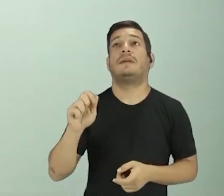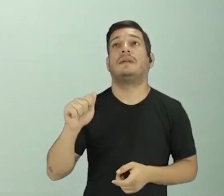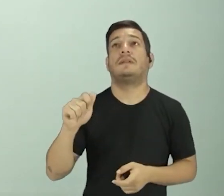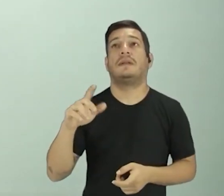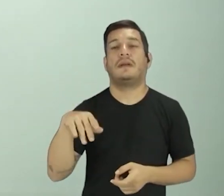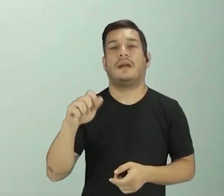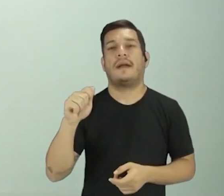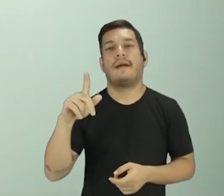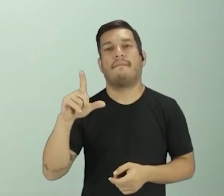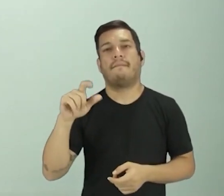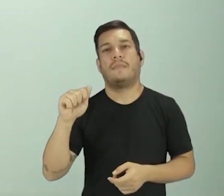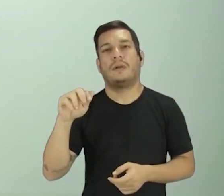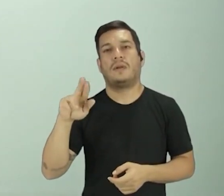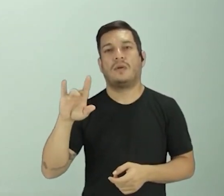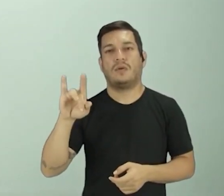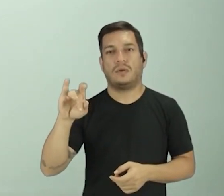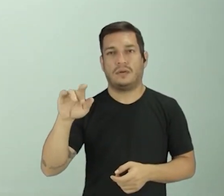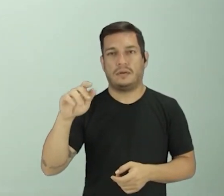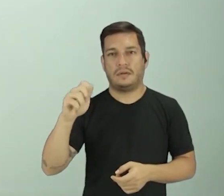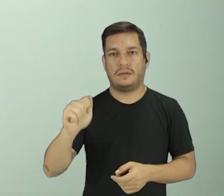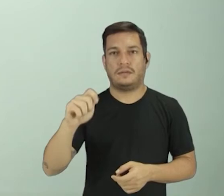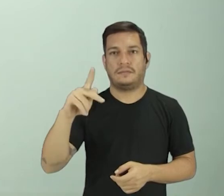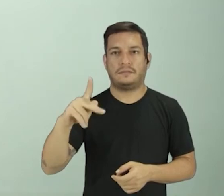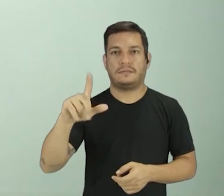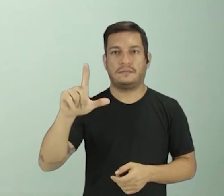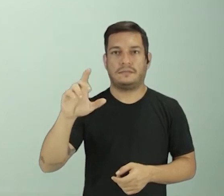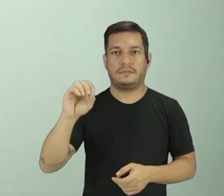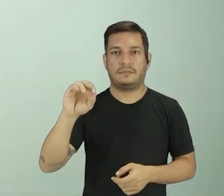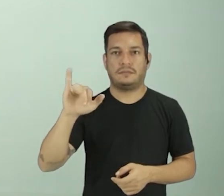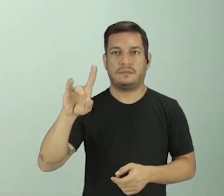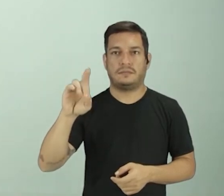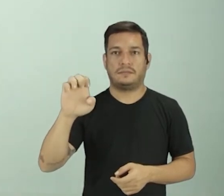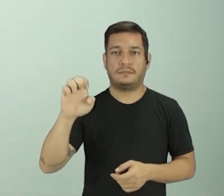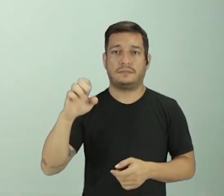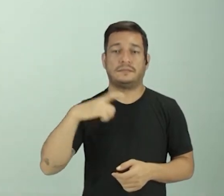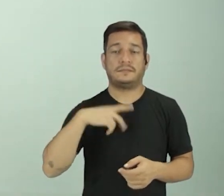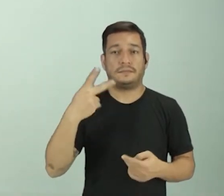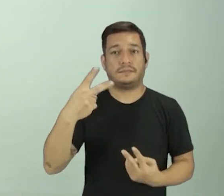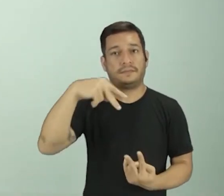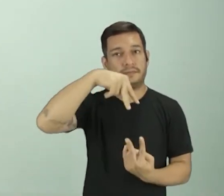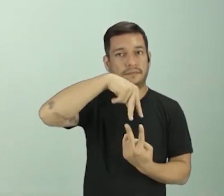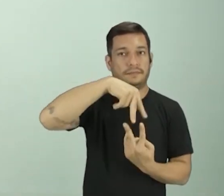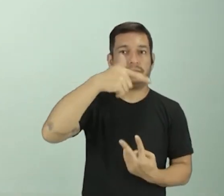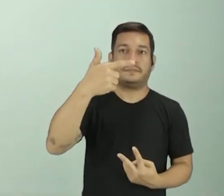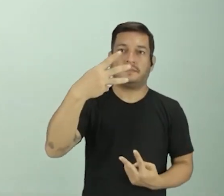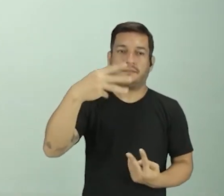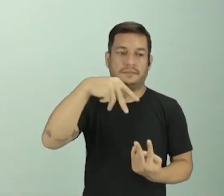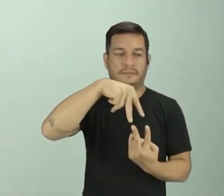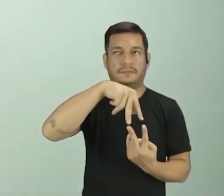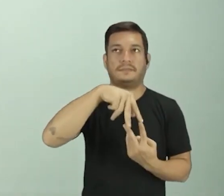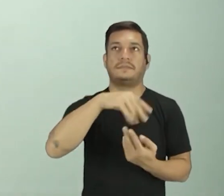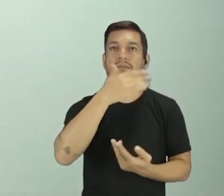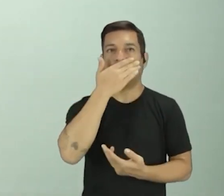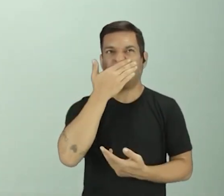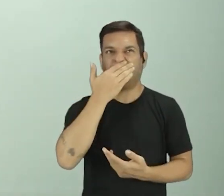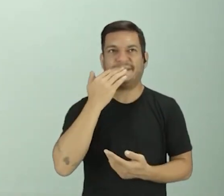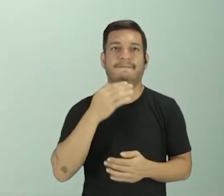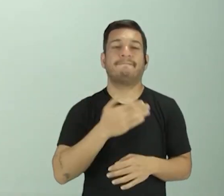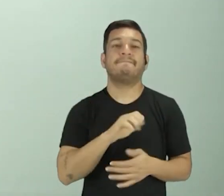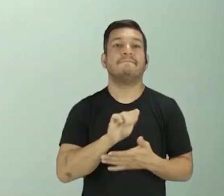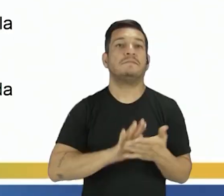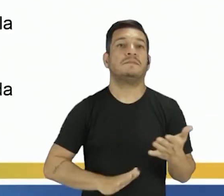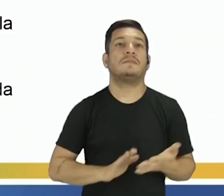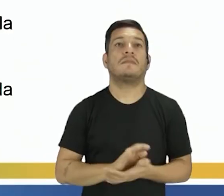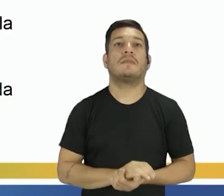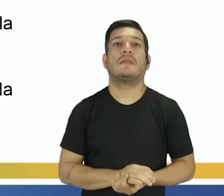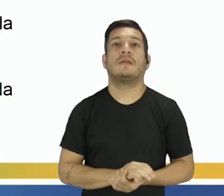né? Lembrando que a gente vai ter um gameta com metade do material genético, 23 cromossomos, não 23 pares. Exercitando